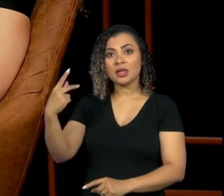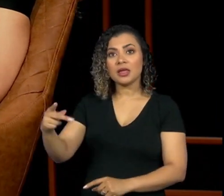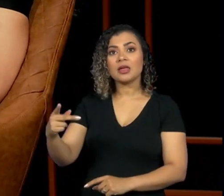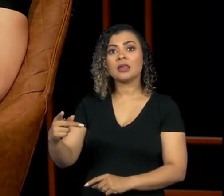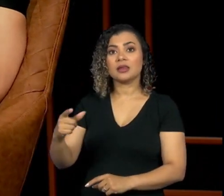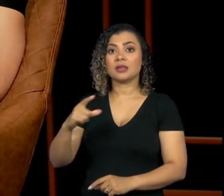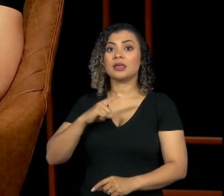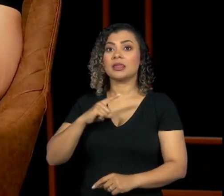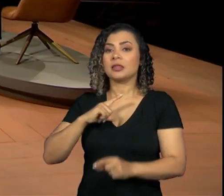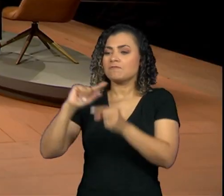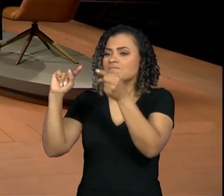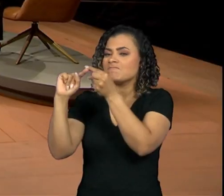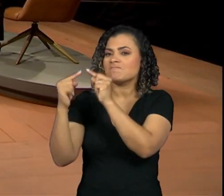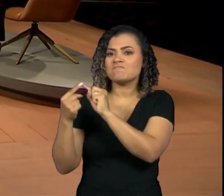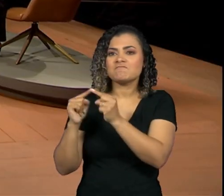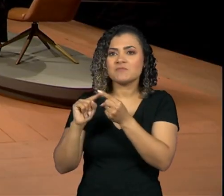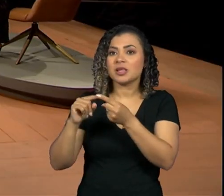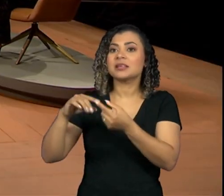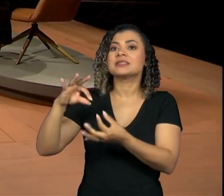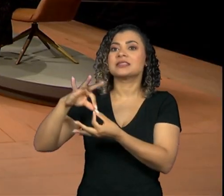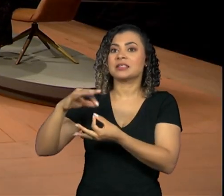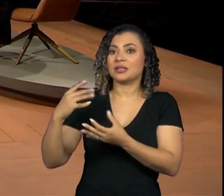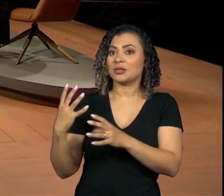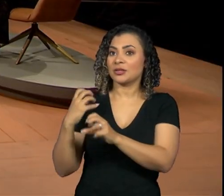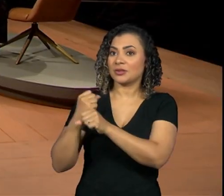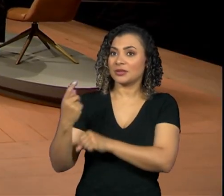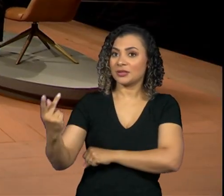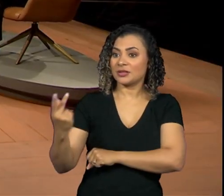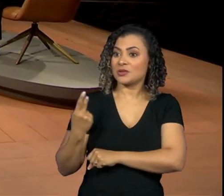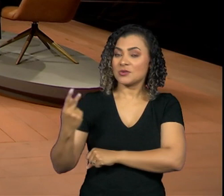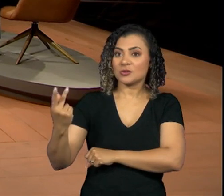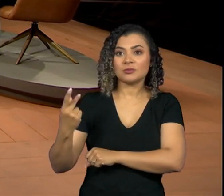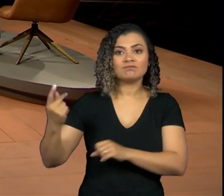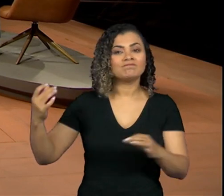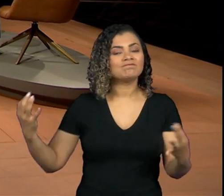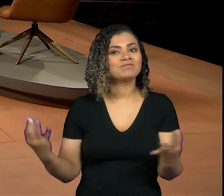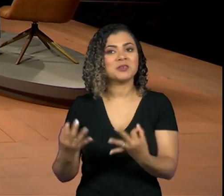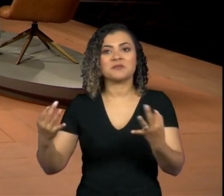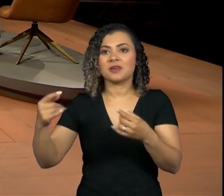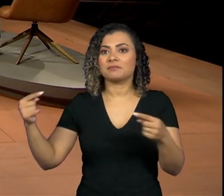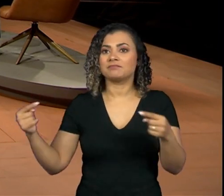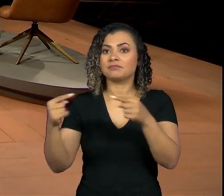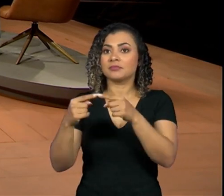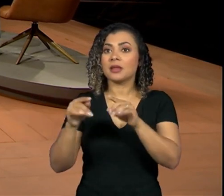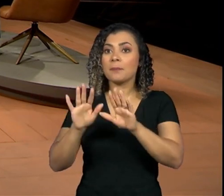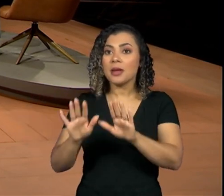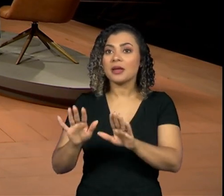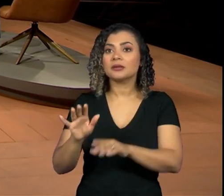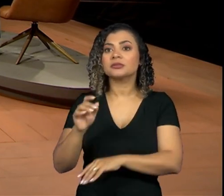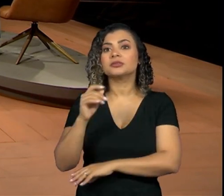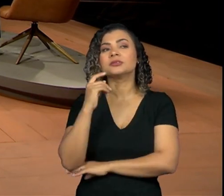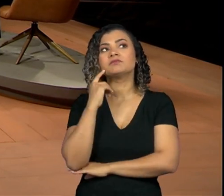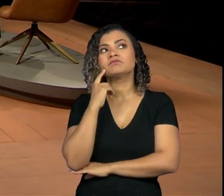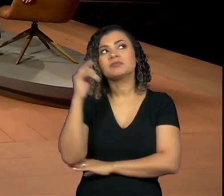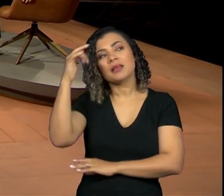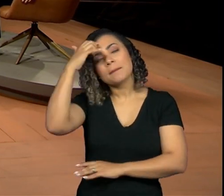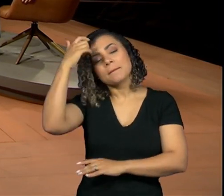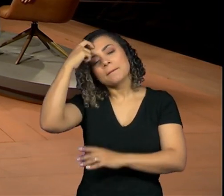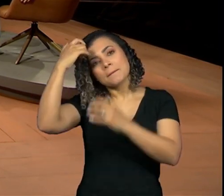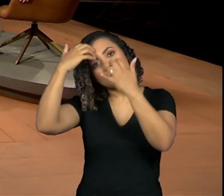eu tenho 4. Juntos temos 10. Né? E a